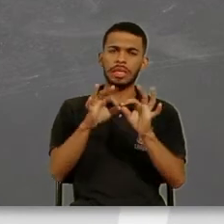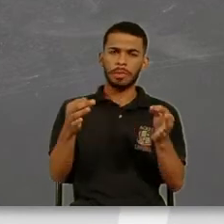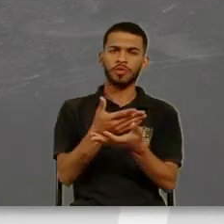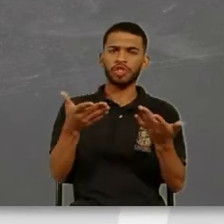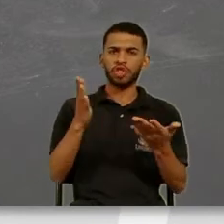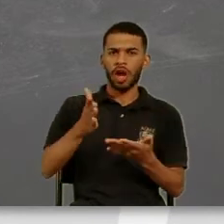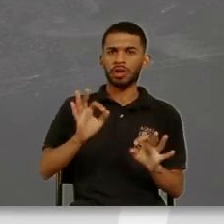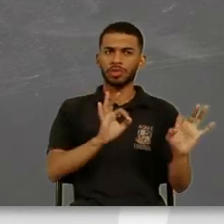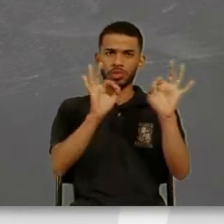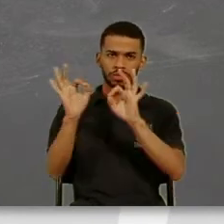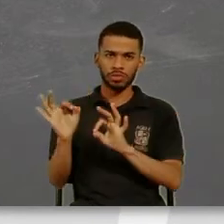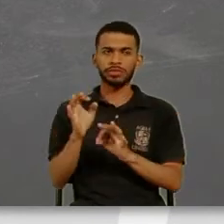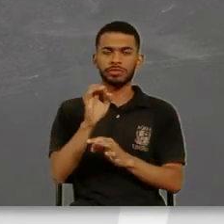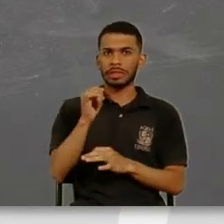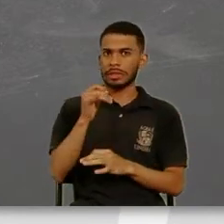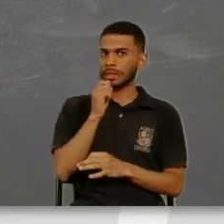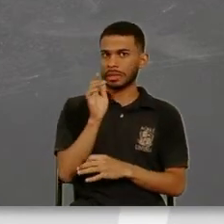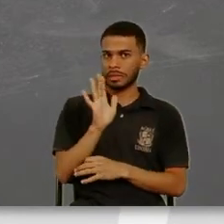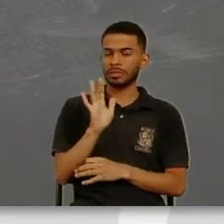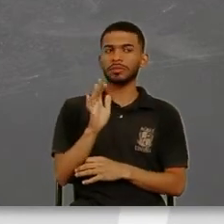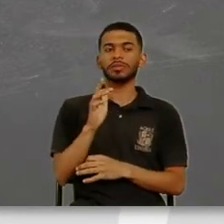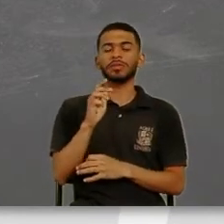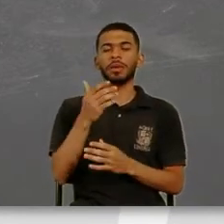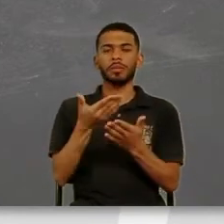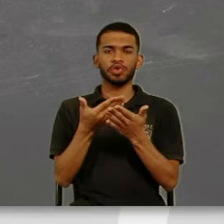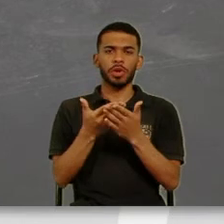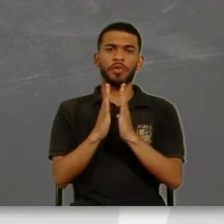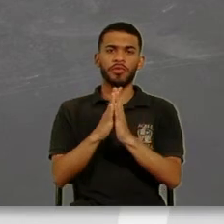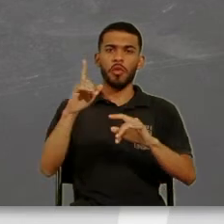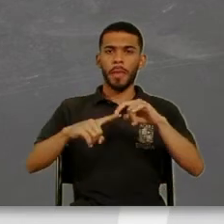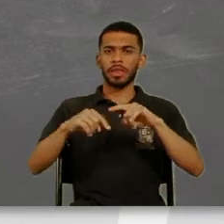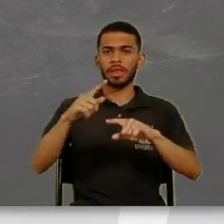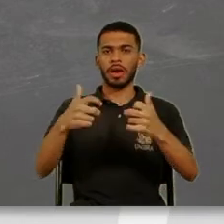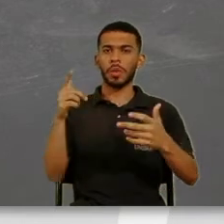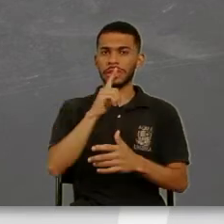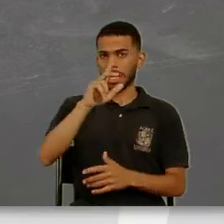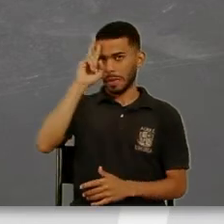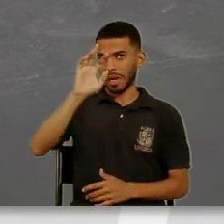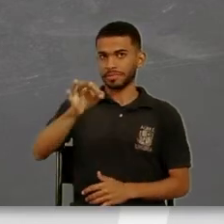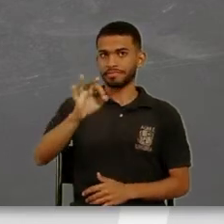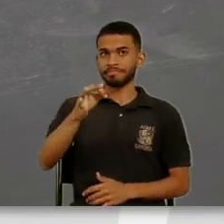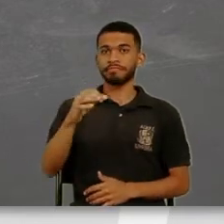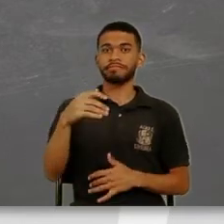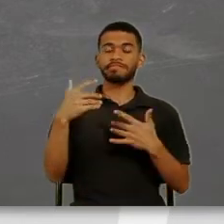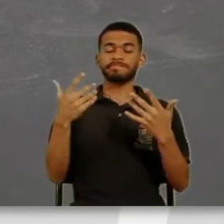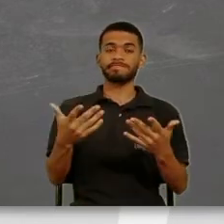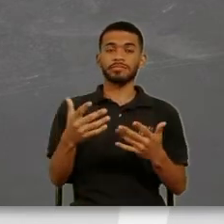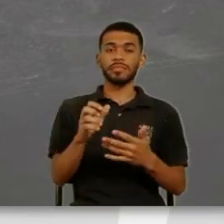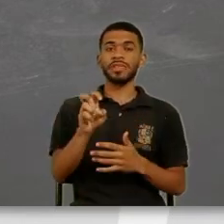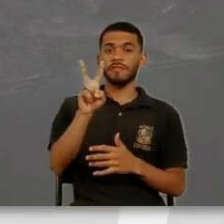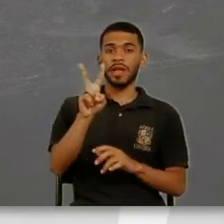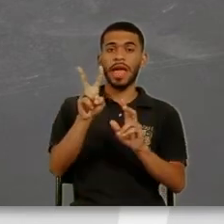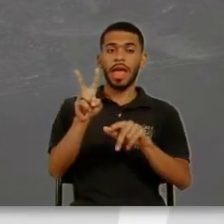Quem não viu, se não lembra, por favor, dá uma olhada lá no material para relembrar. No caso especial de V ser igual